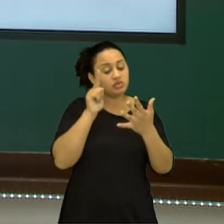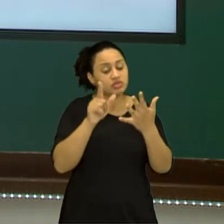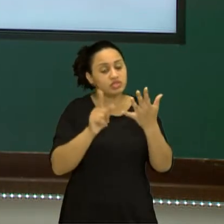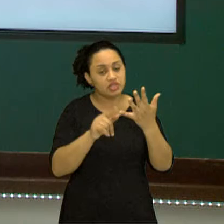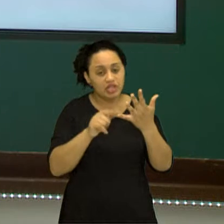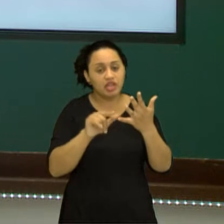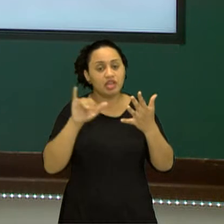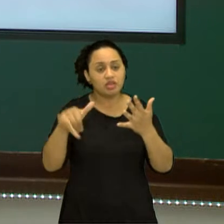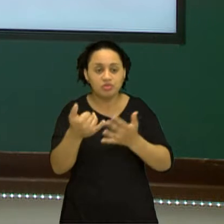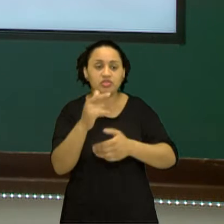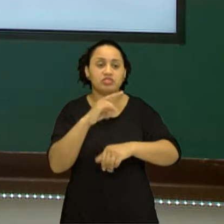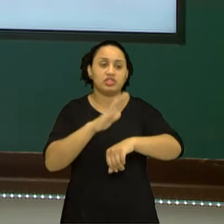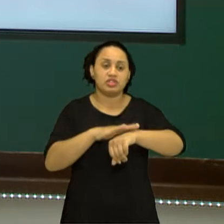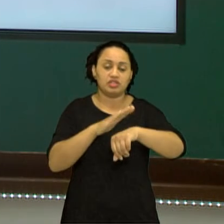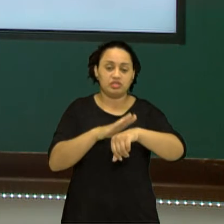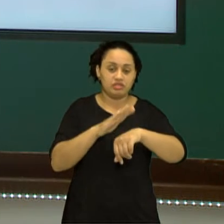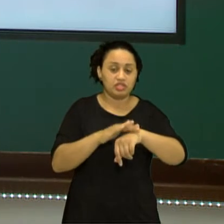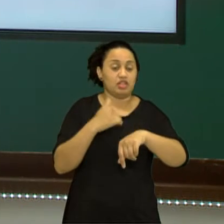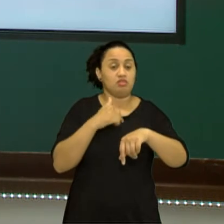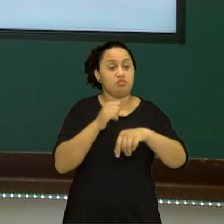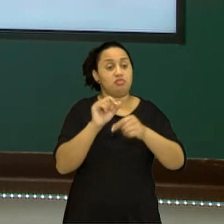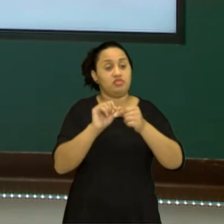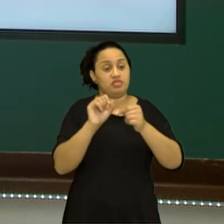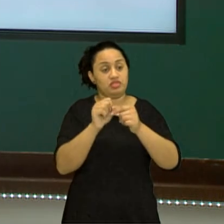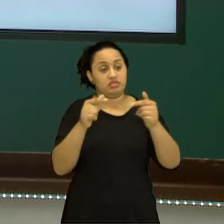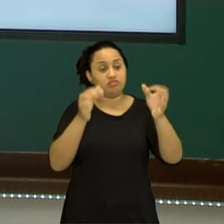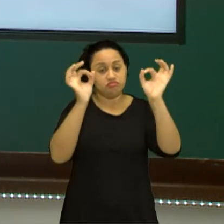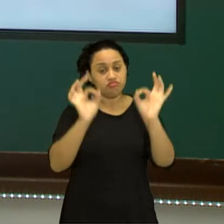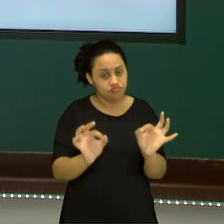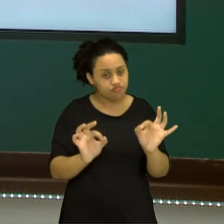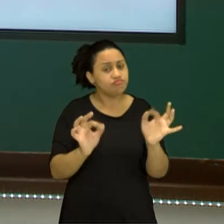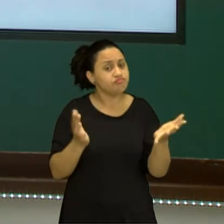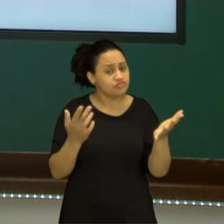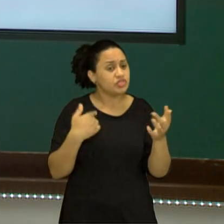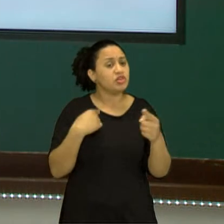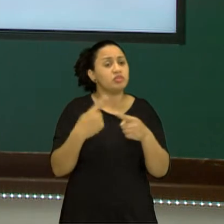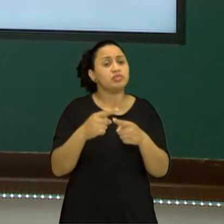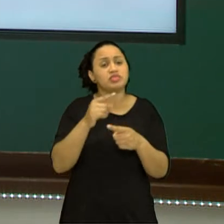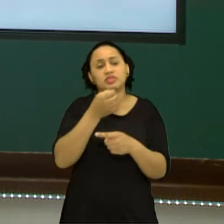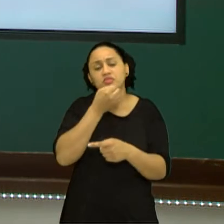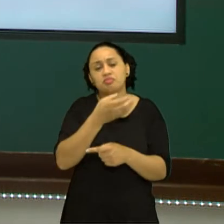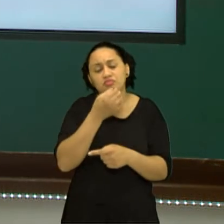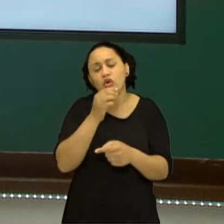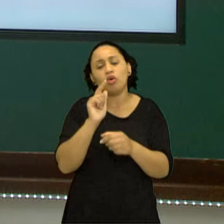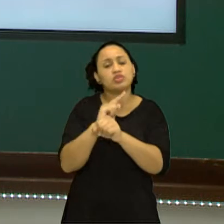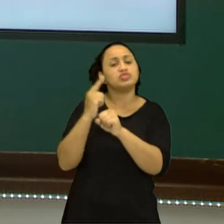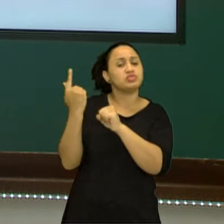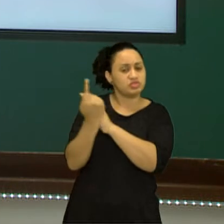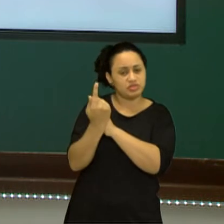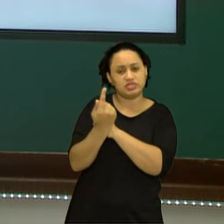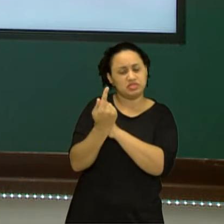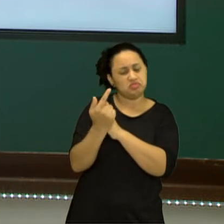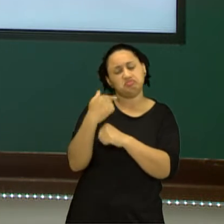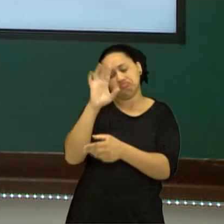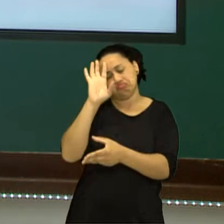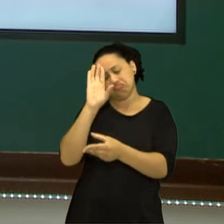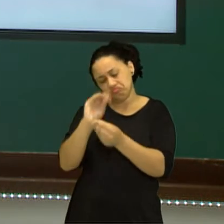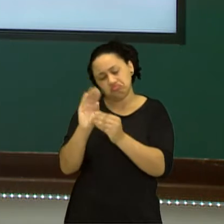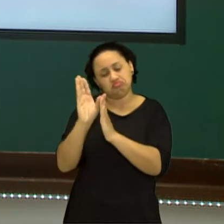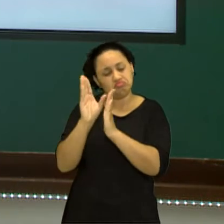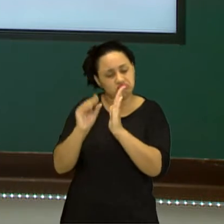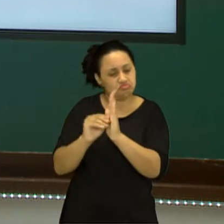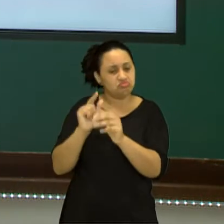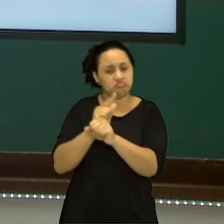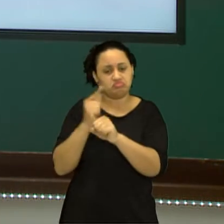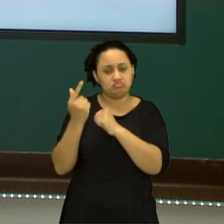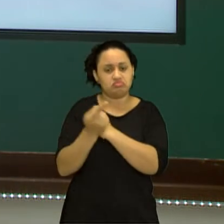gastar o tempo certo na atividade certa. Afinal de contas, você manda super bem em geografia, né? Você entende do conteúdo, você